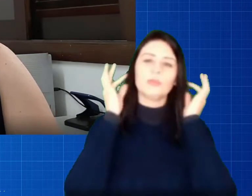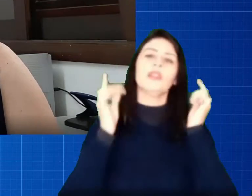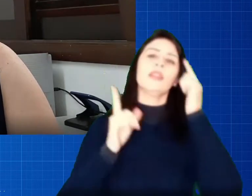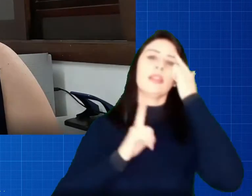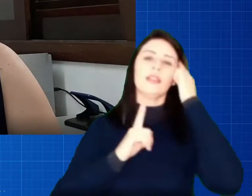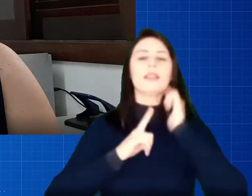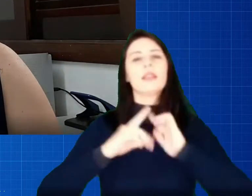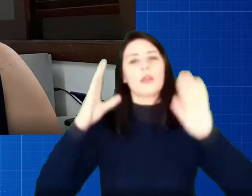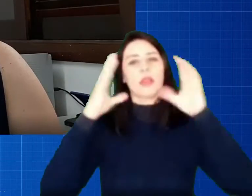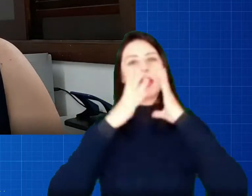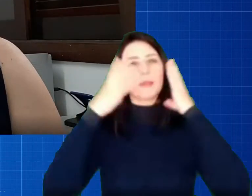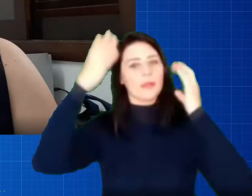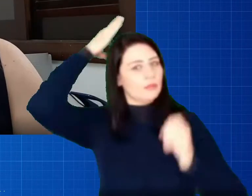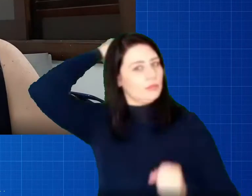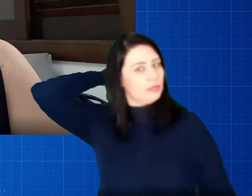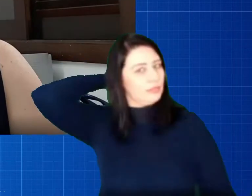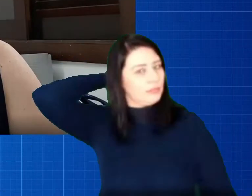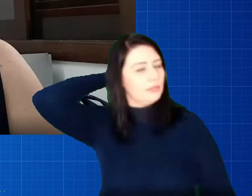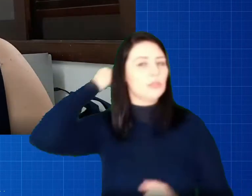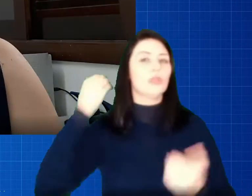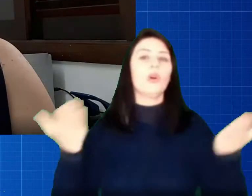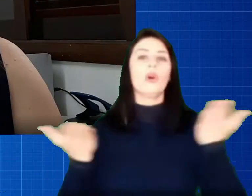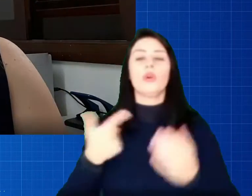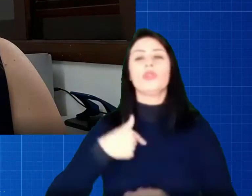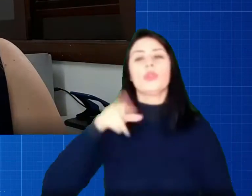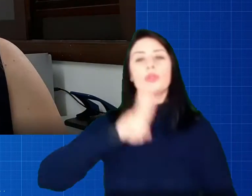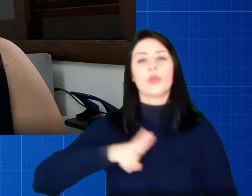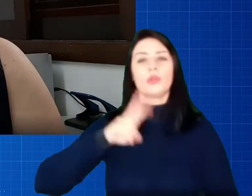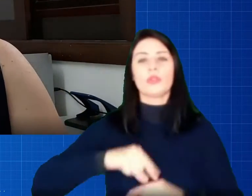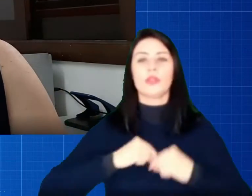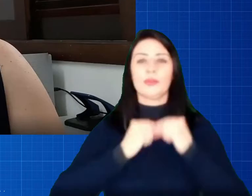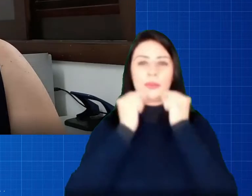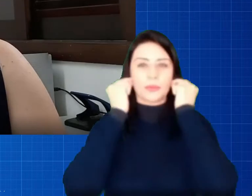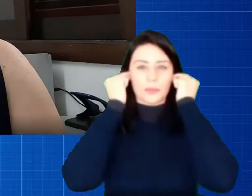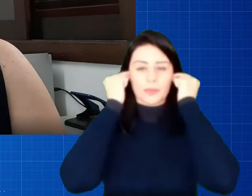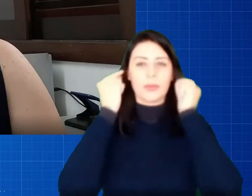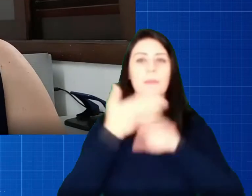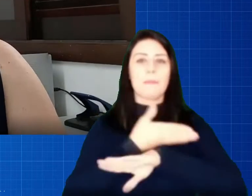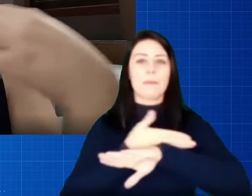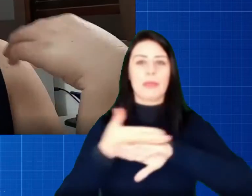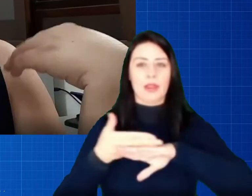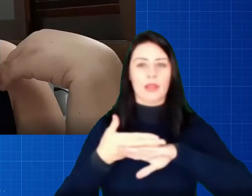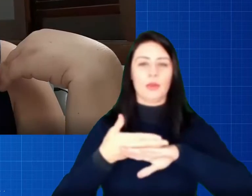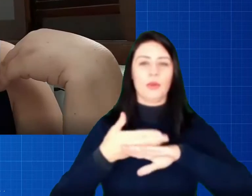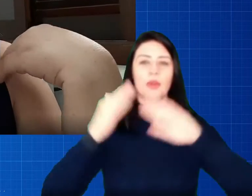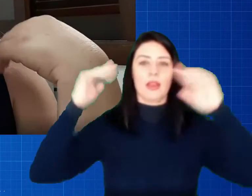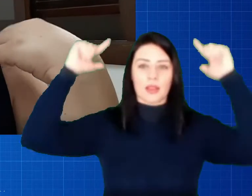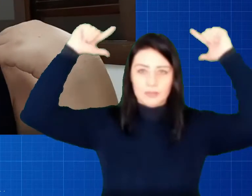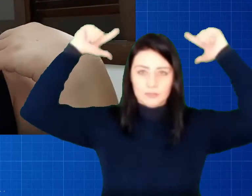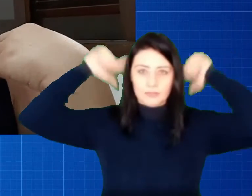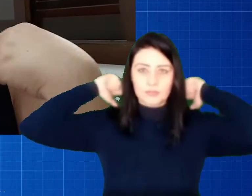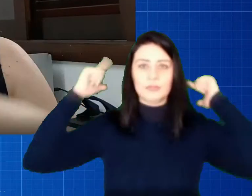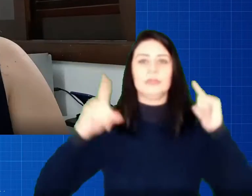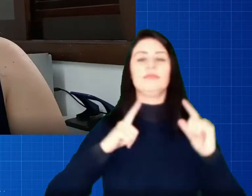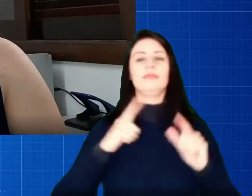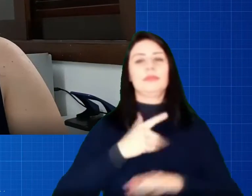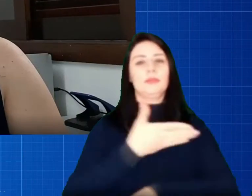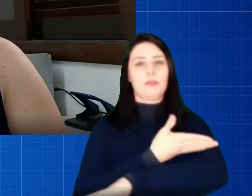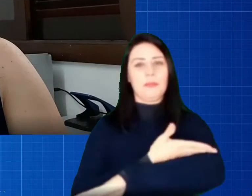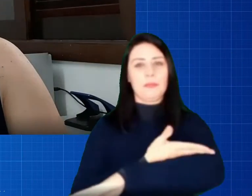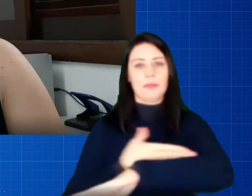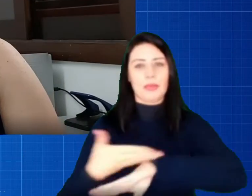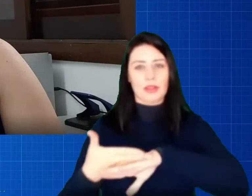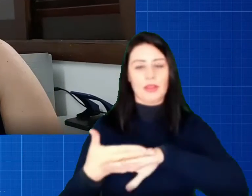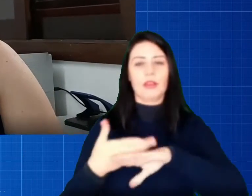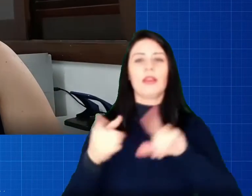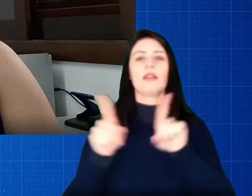pequenos, cabelo preso. Eu estou usando um fone de ouvido branco. O meu fundo é uma parede